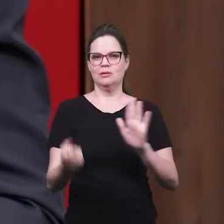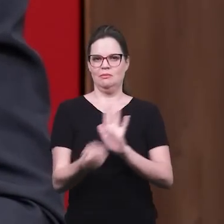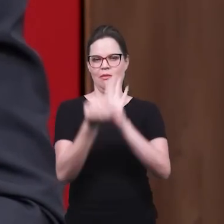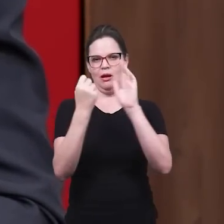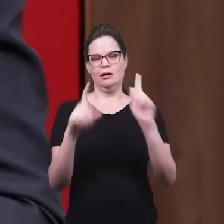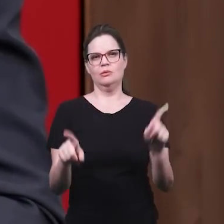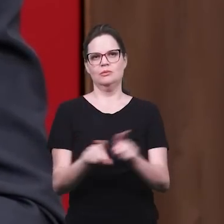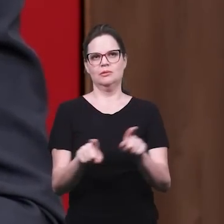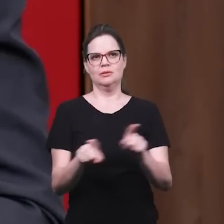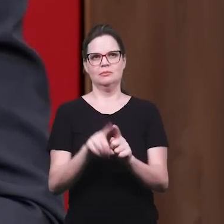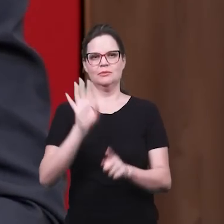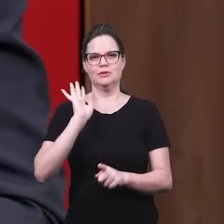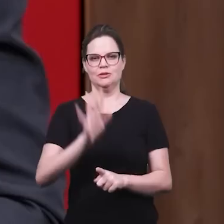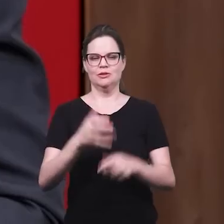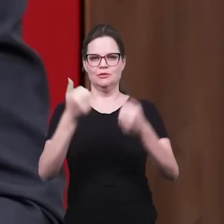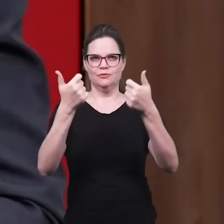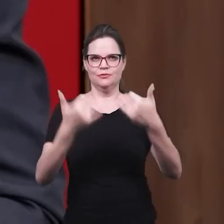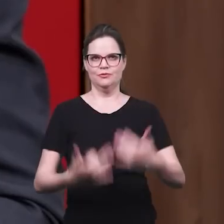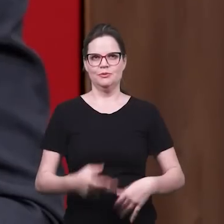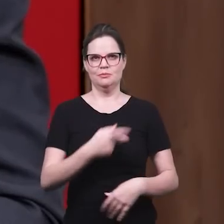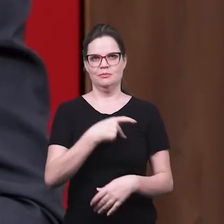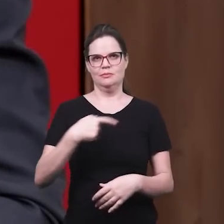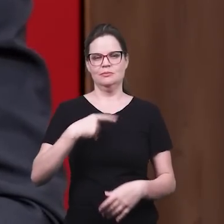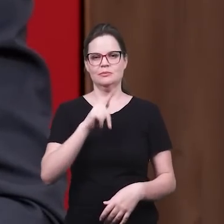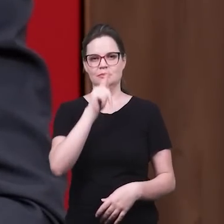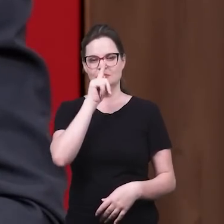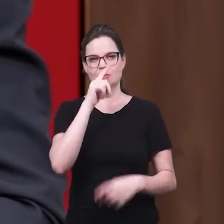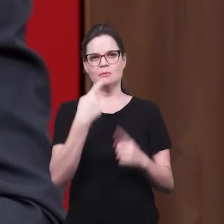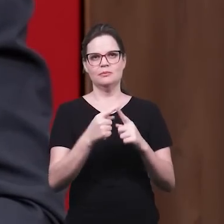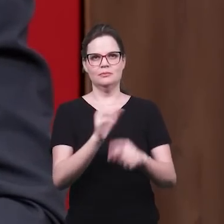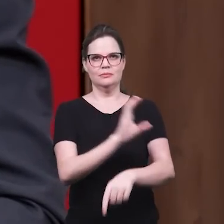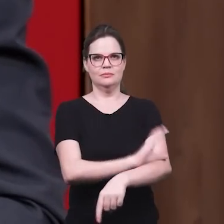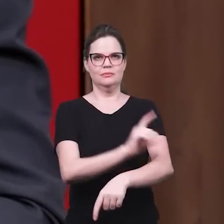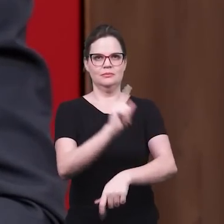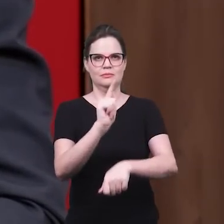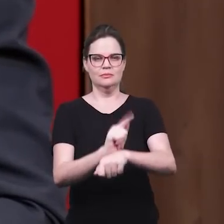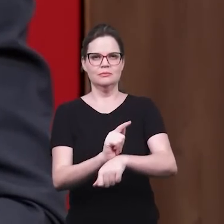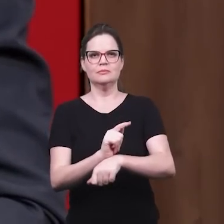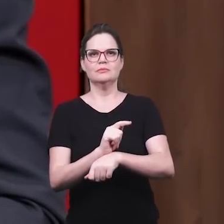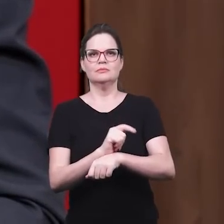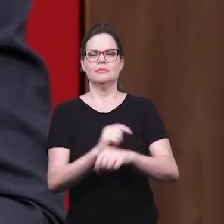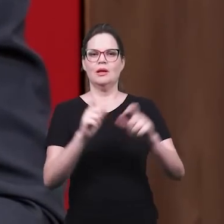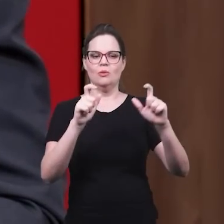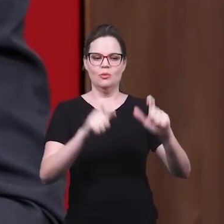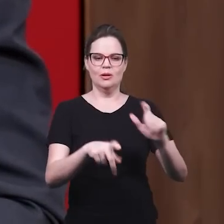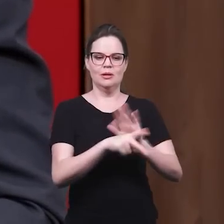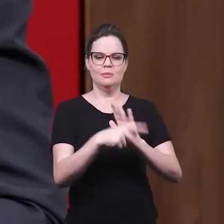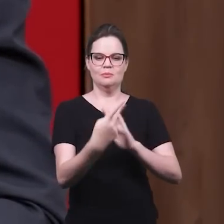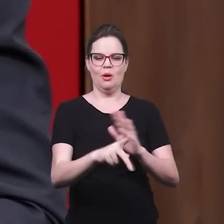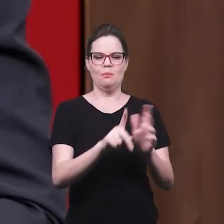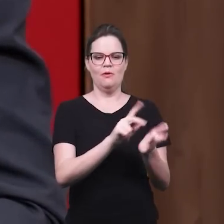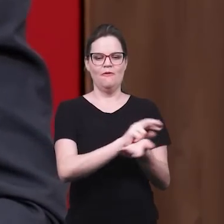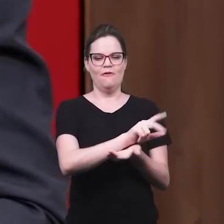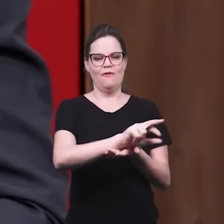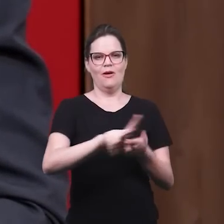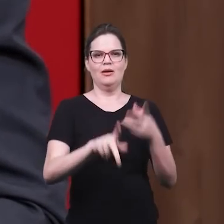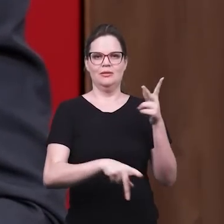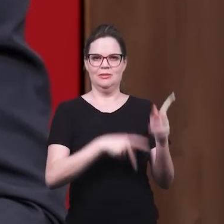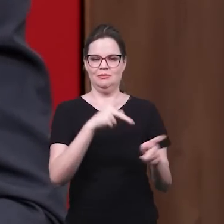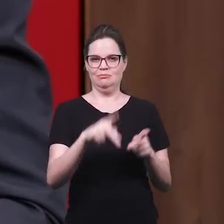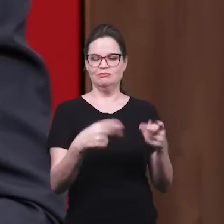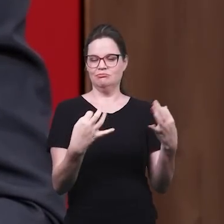conforme já foi mencionado pelo pastor Gilson, né, Caná da Galileia, conhecida cidade dos gentios, né?